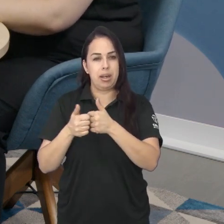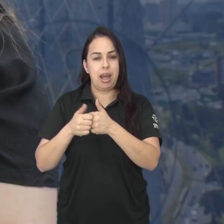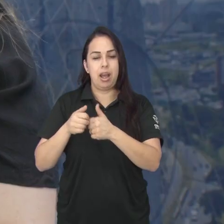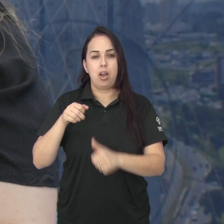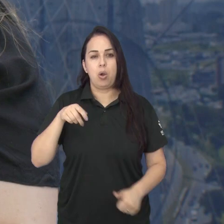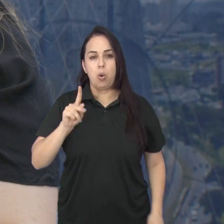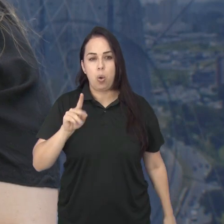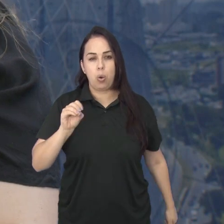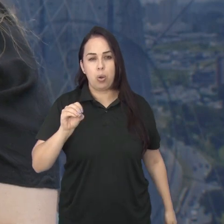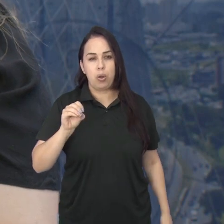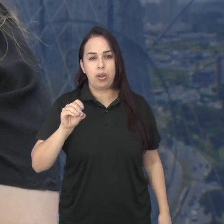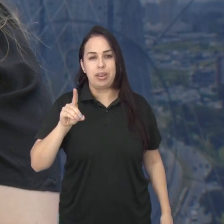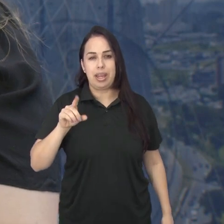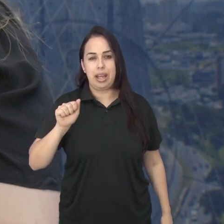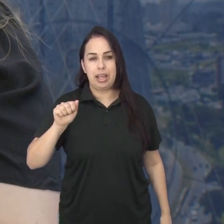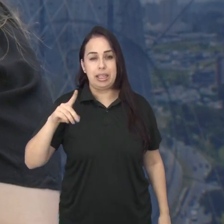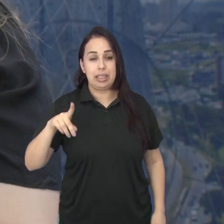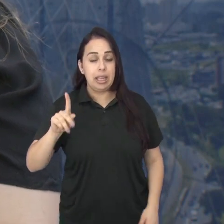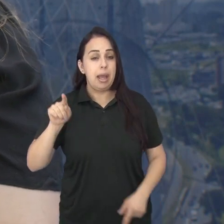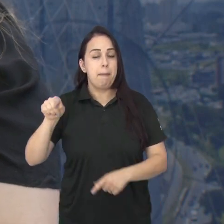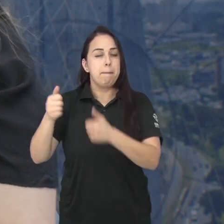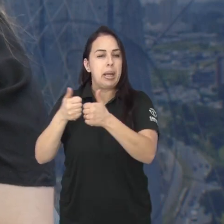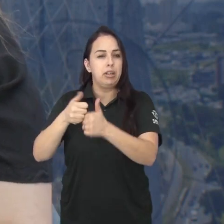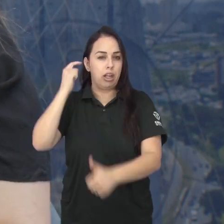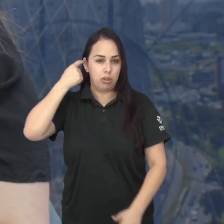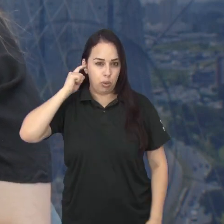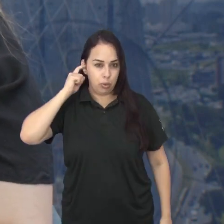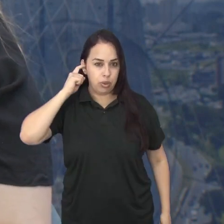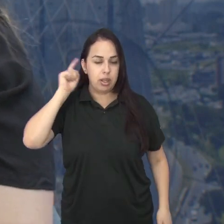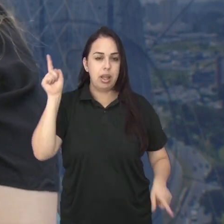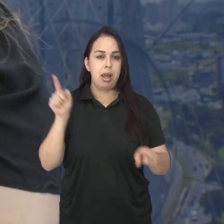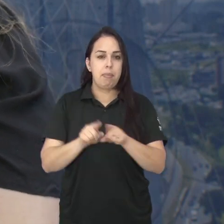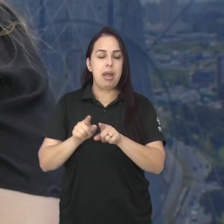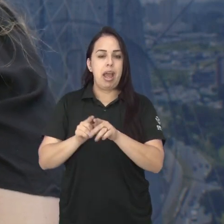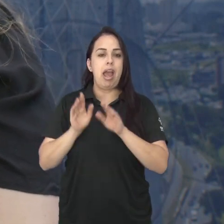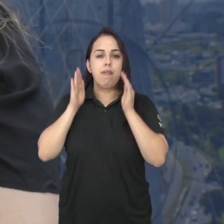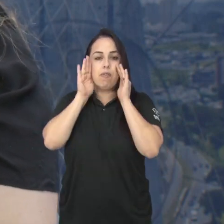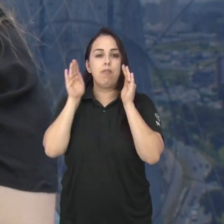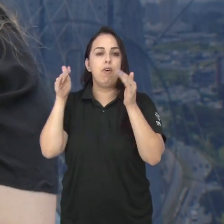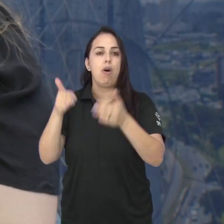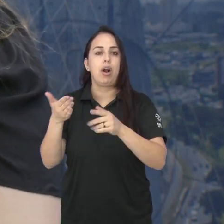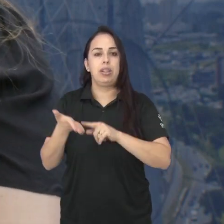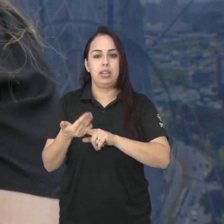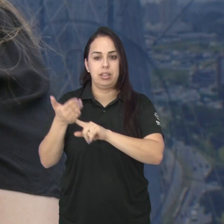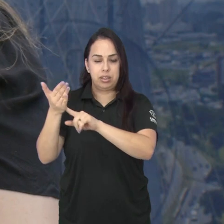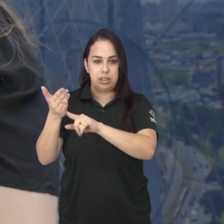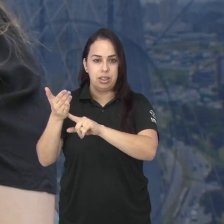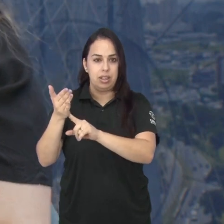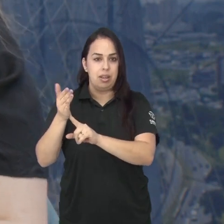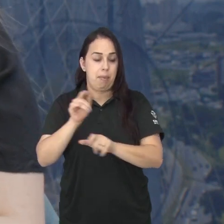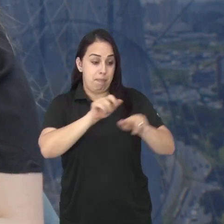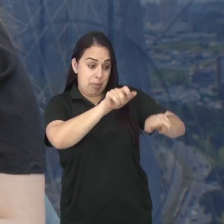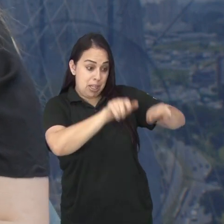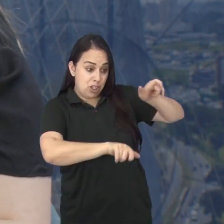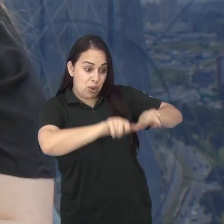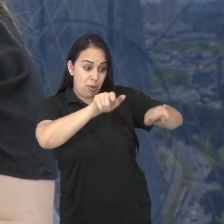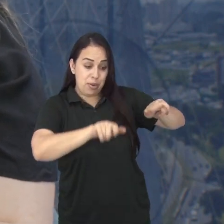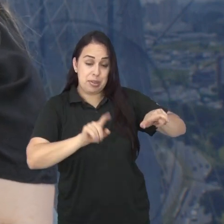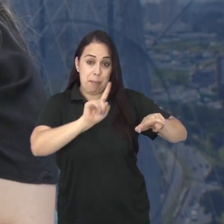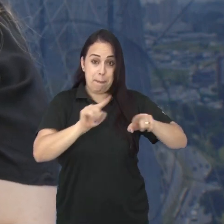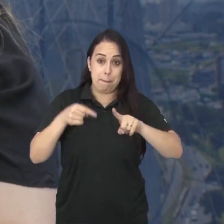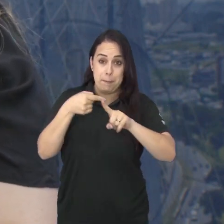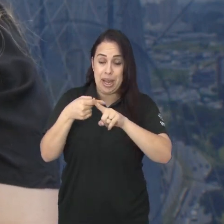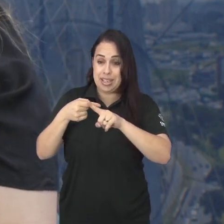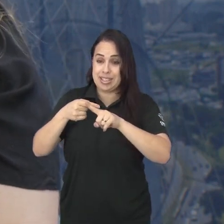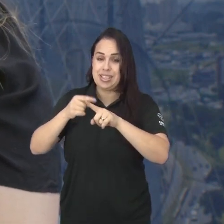uma empresa totalmente voltada para a tecnologia, cuja visão é unir pessoas e tecnologia. Então, é